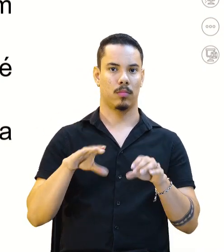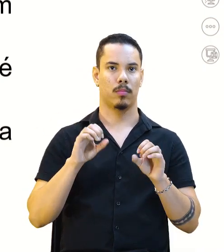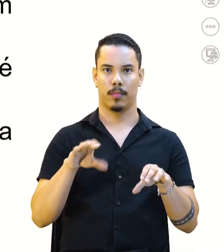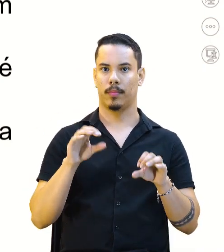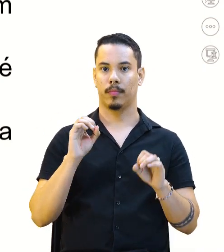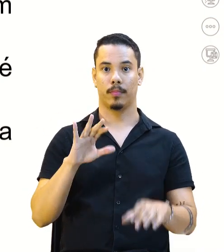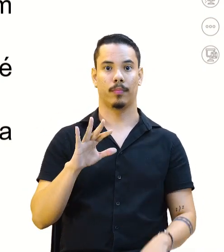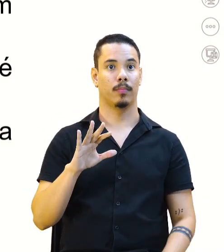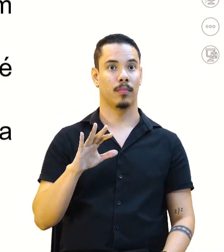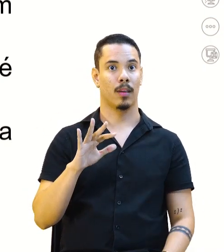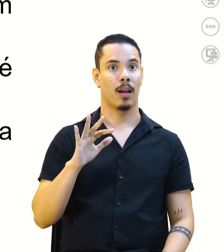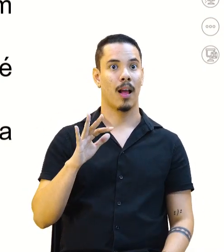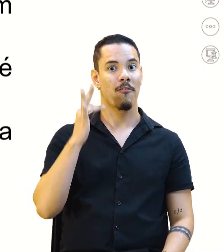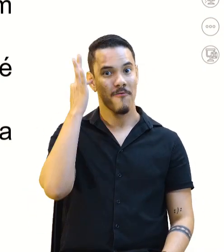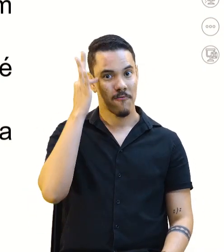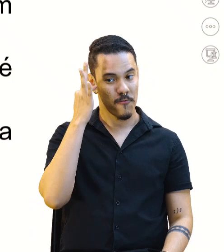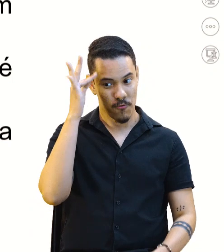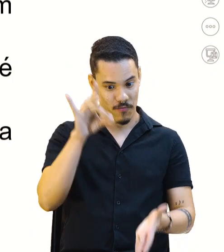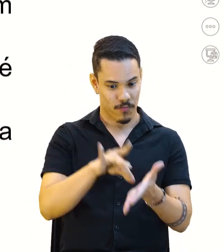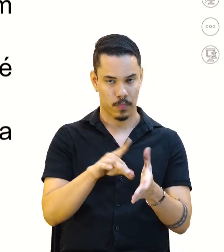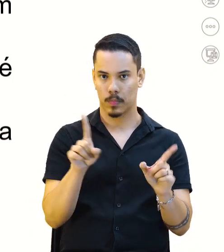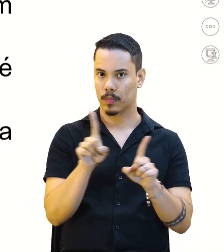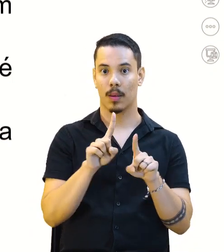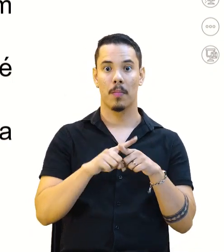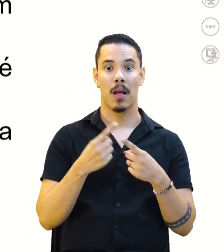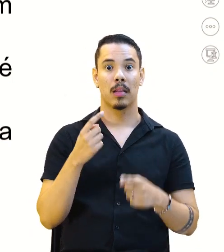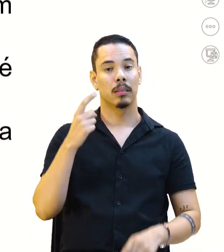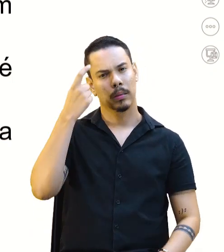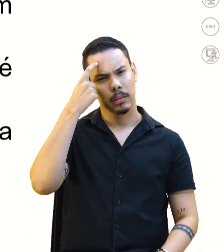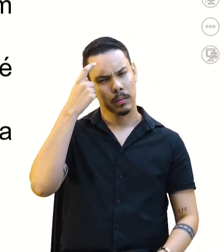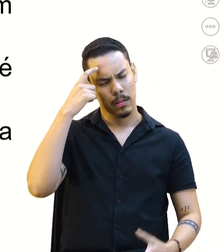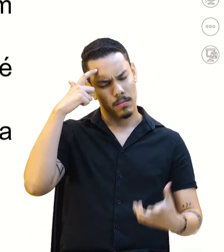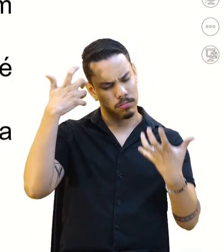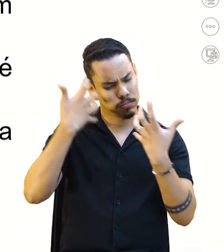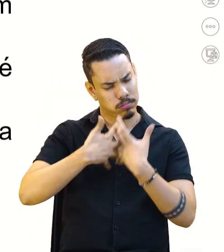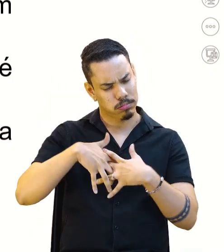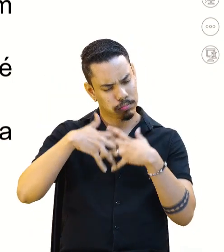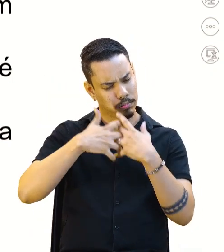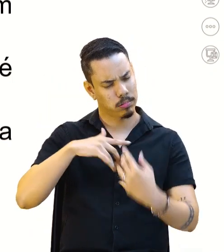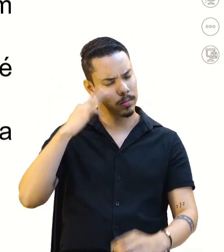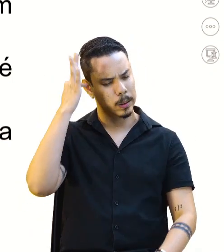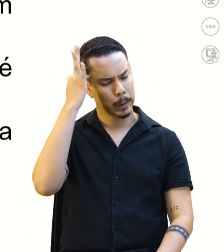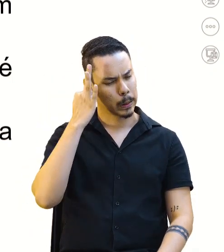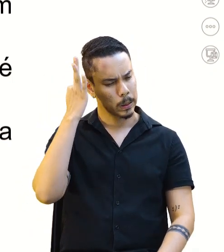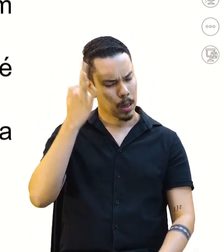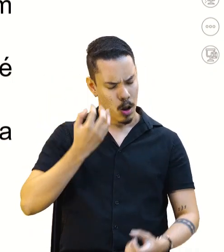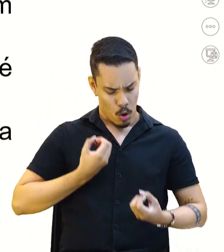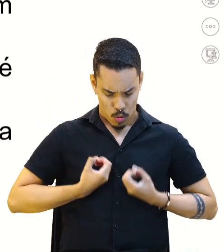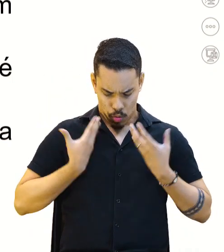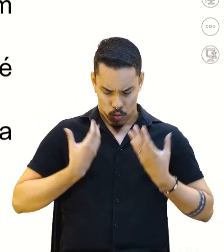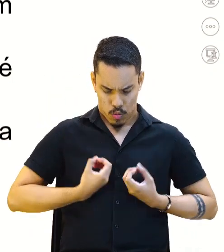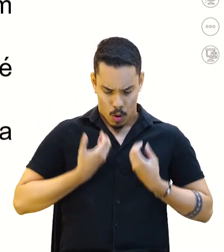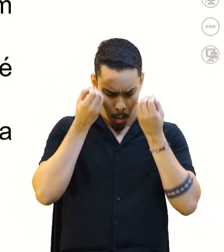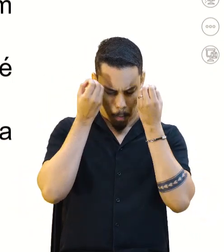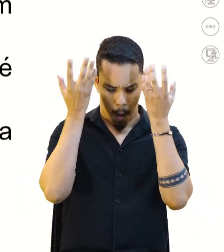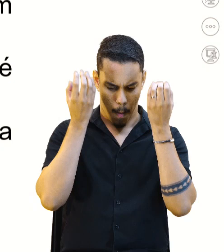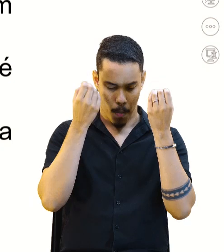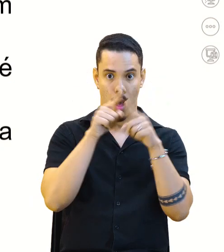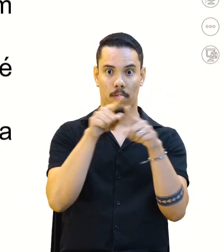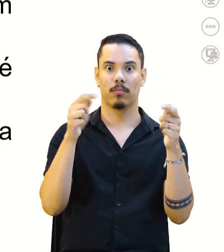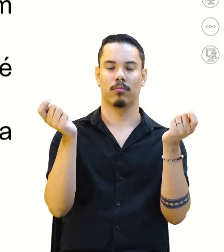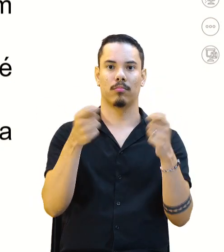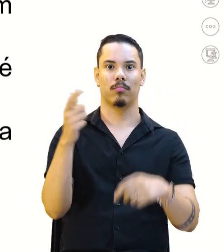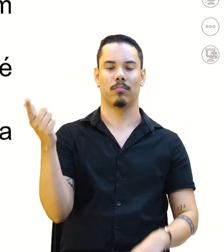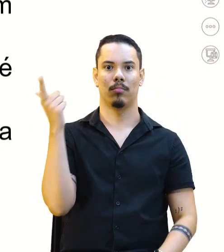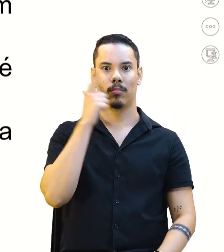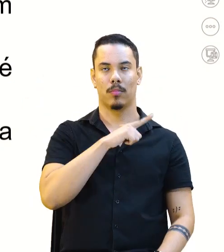é possível ensinar a filosofar, ou seja, a vocês, a cada um de nós,